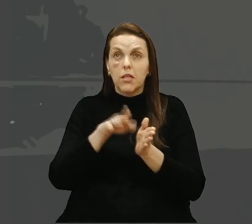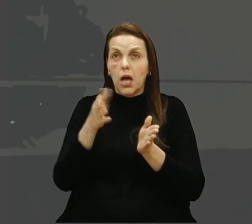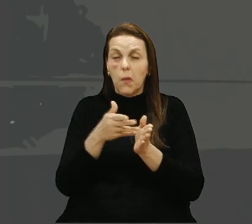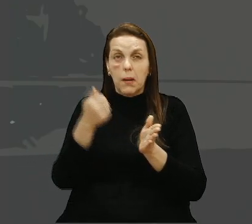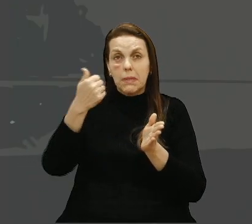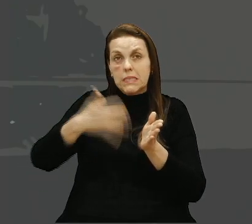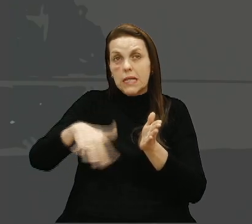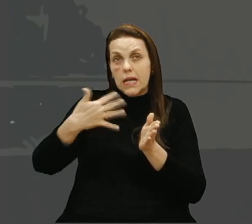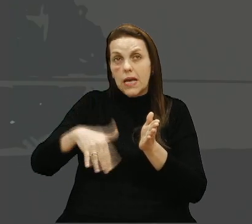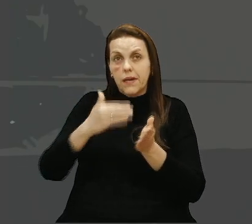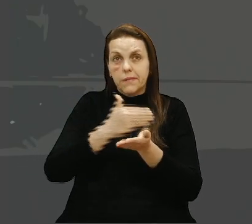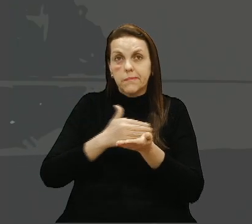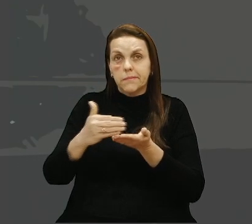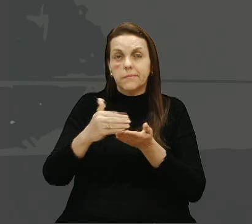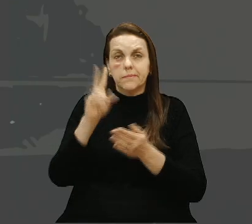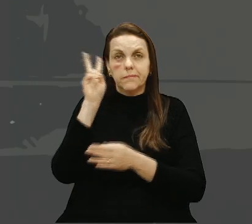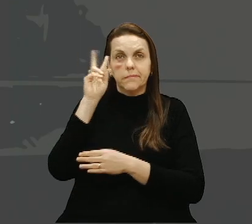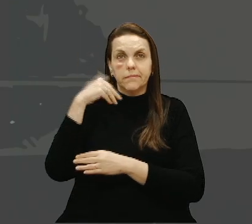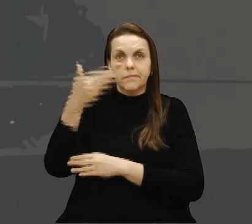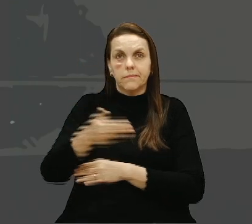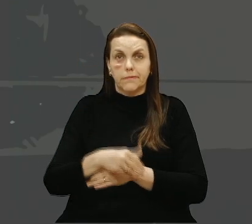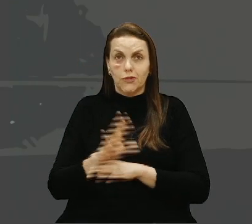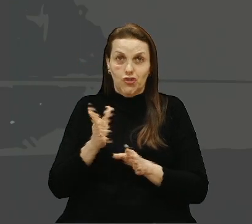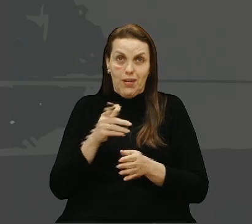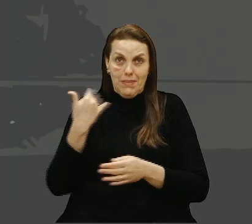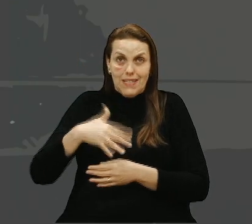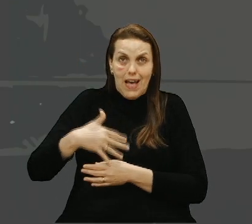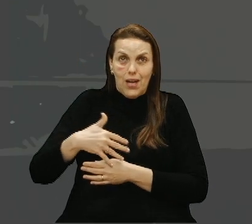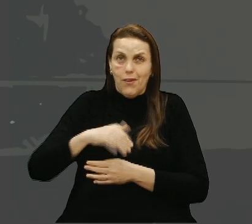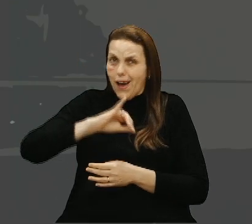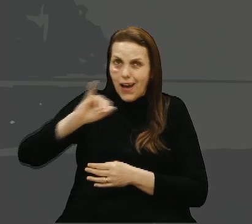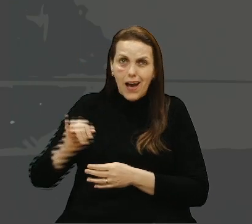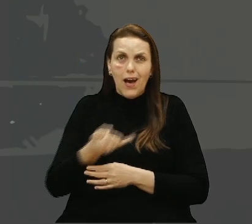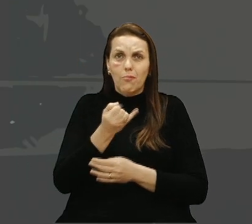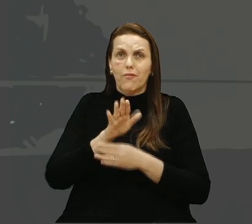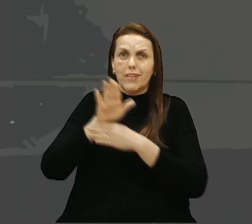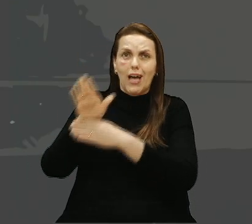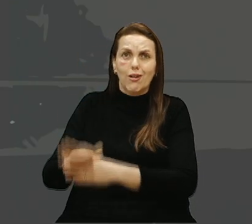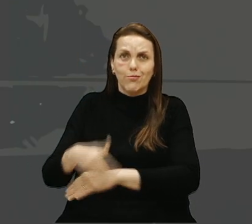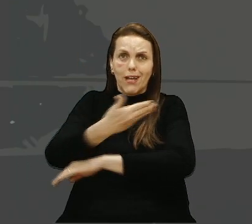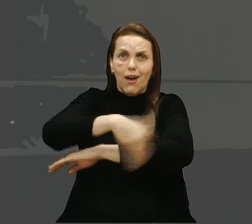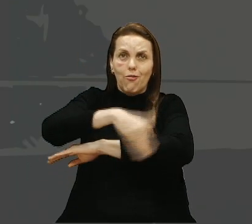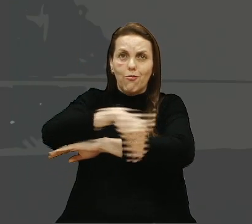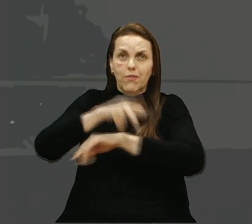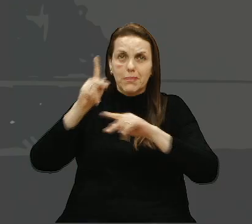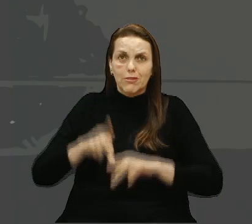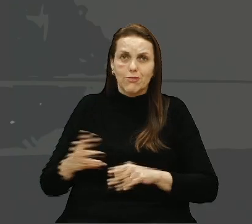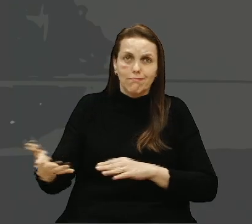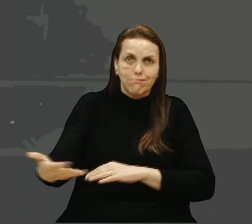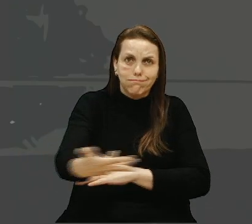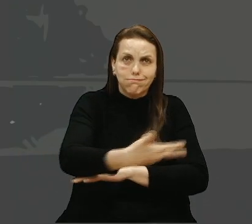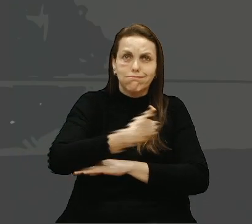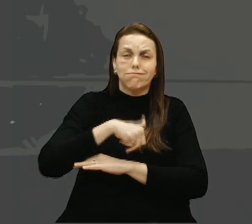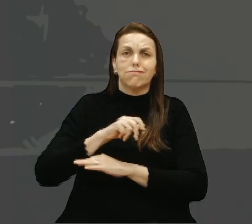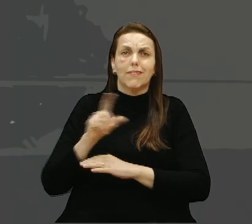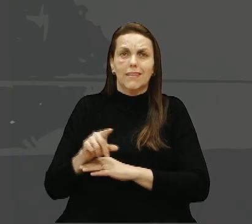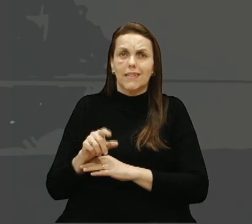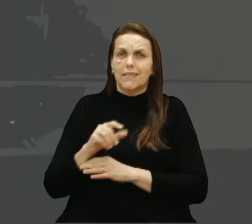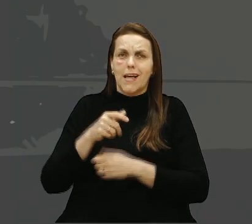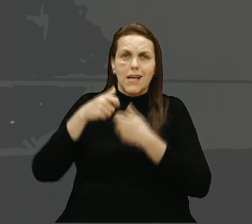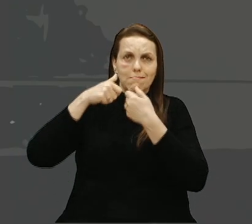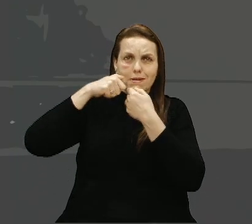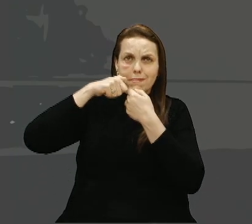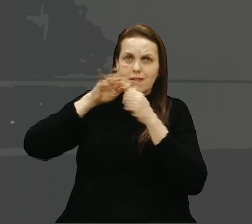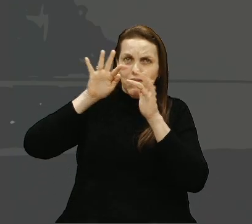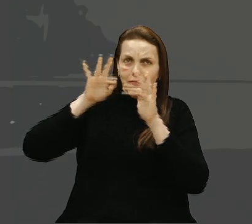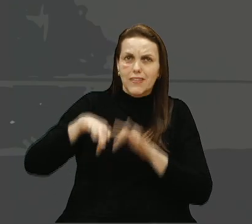mais caro a partir da próxima segunda-feira. Então, já que vai ficar mais caro, vamos ajudar o pessoal a sair da rua, vamos pegar essa pessoa, tirar ela do crack.